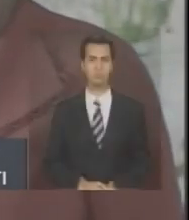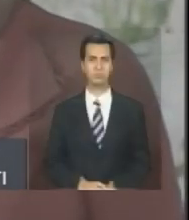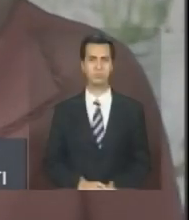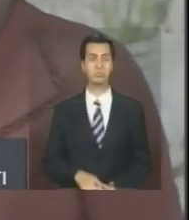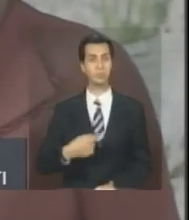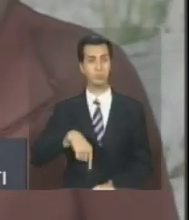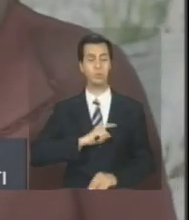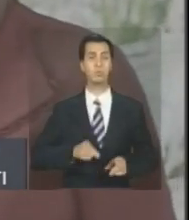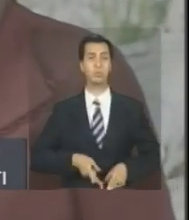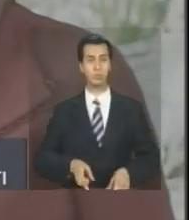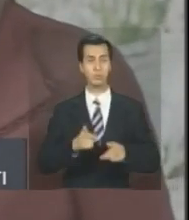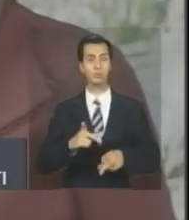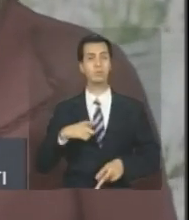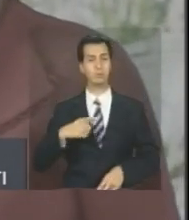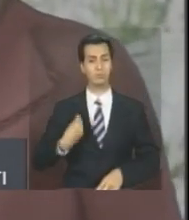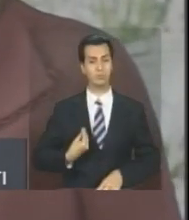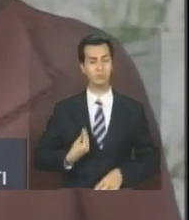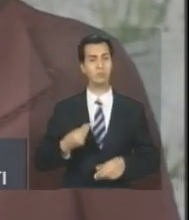Haiti,